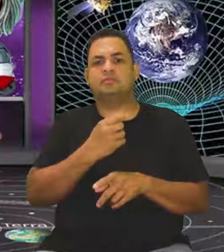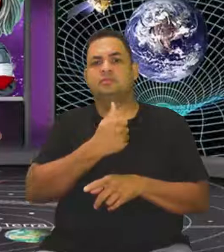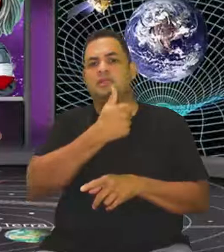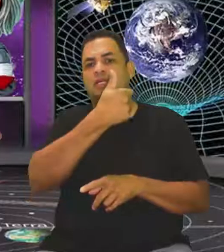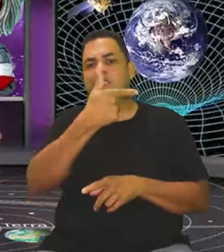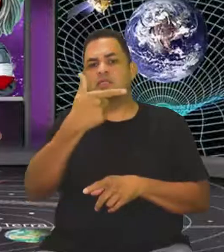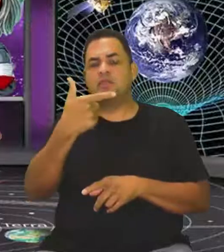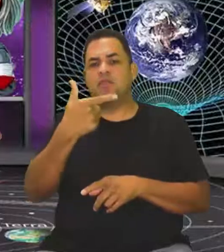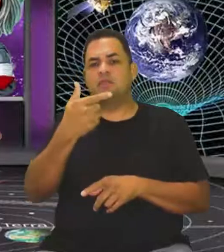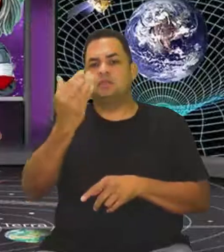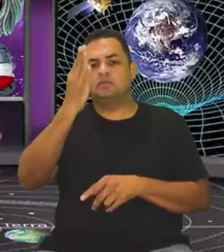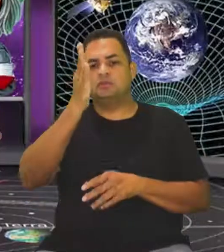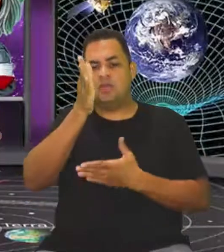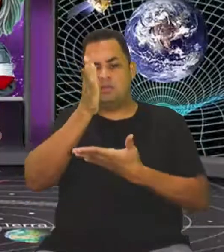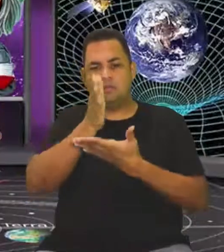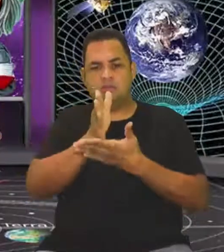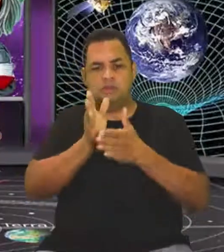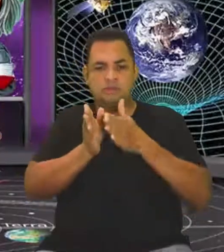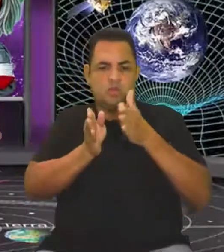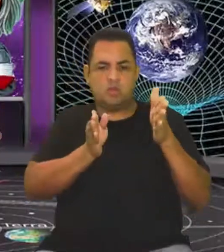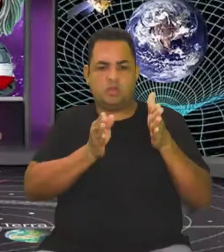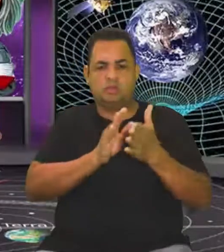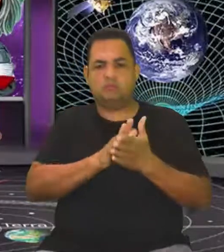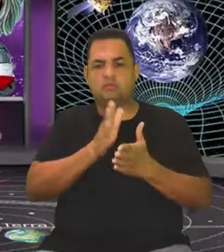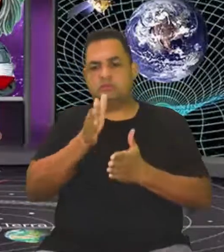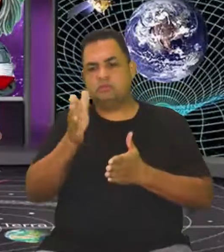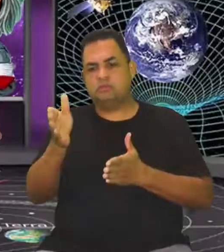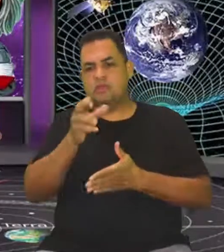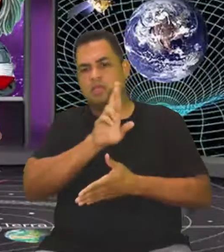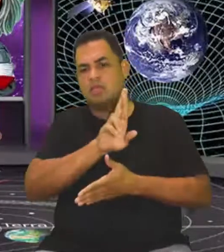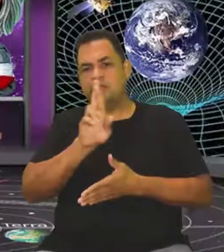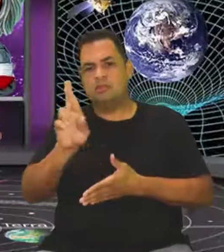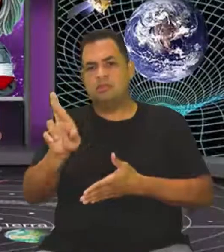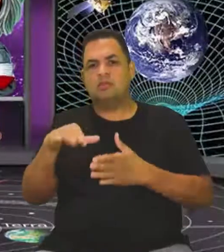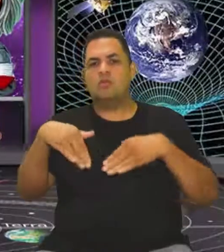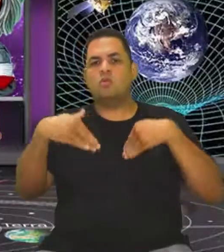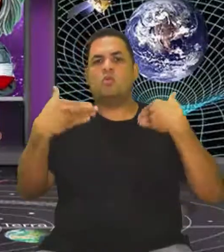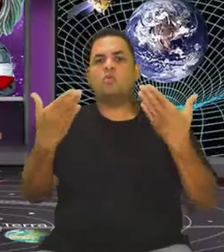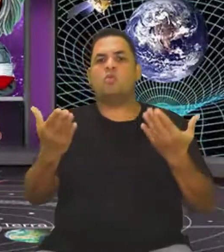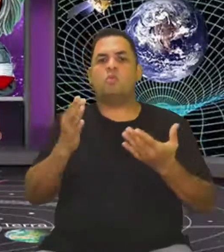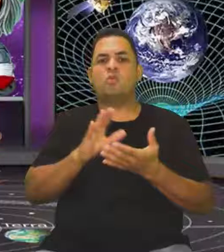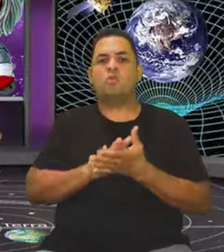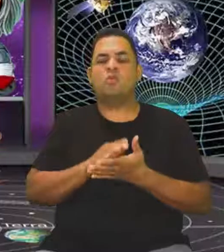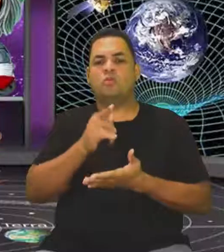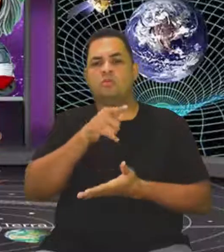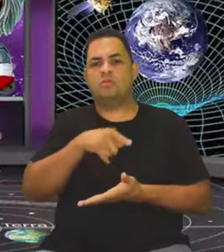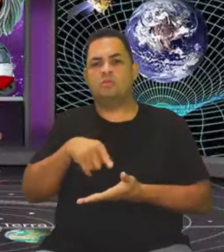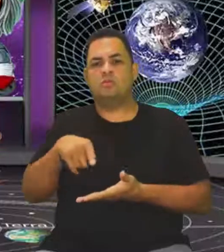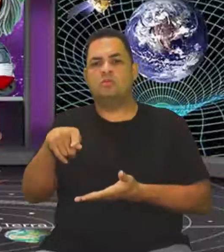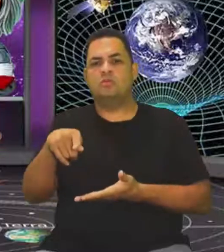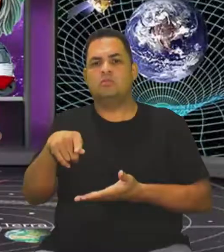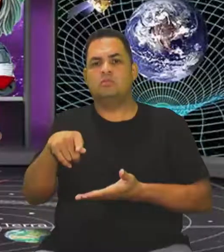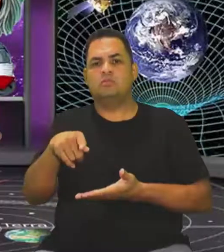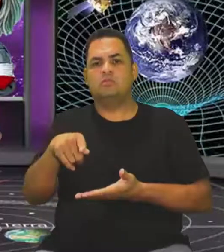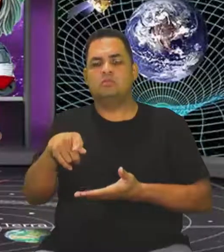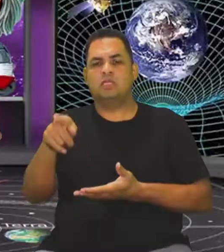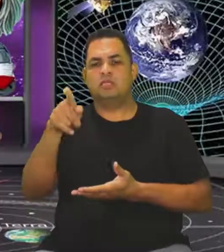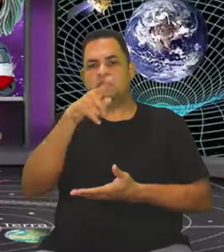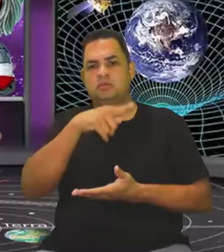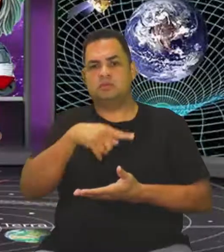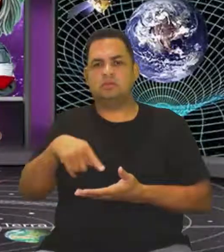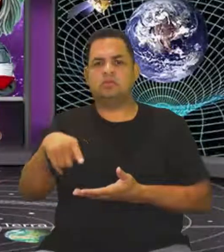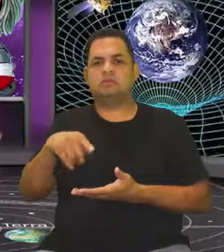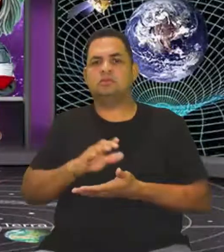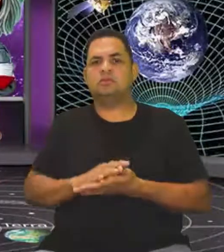12, esse 12 vai se dividir aqui, 2,4 e 9,6. Quando encontrar aqui, para rodar o circuito de novo, tem que